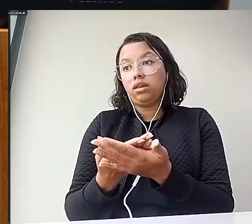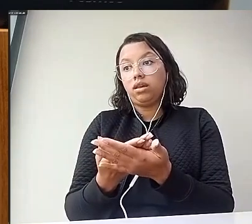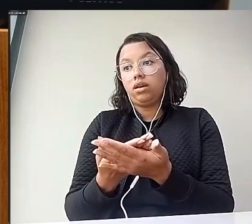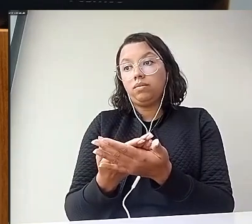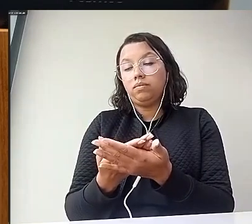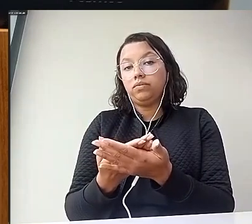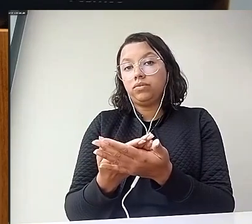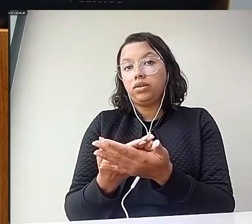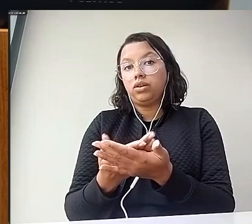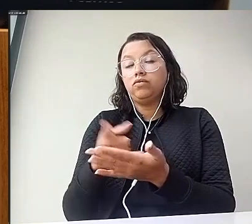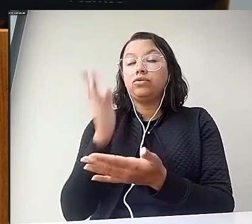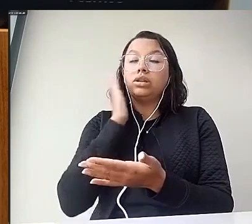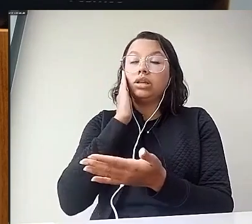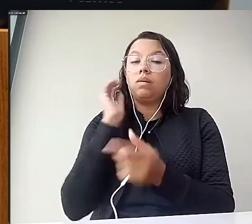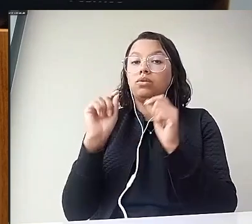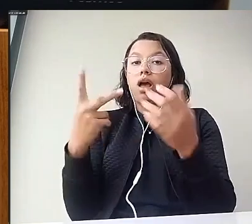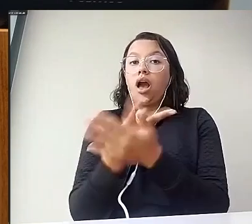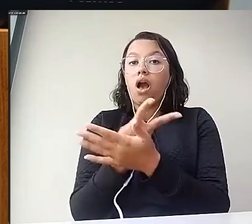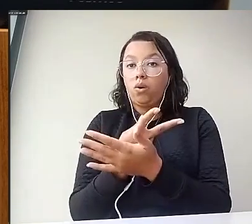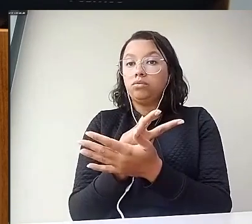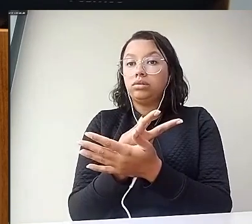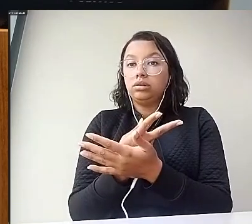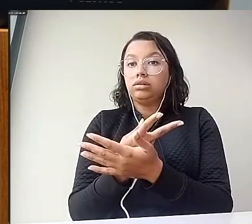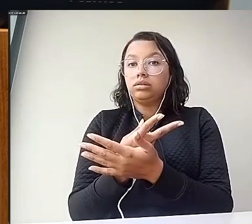os ministros do Supremo Tribunal